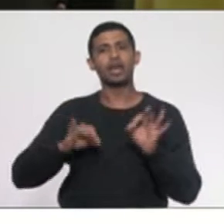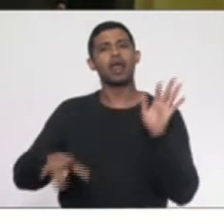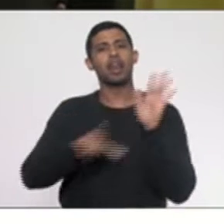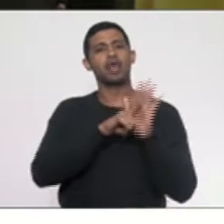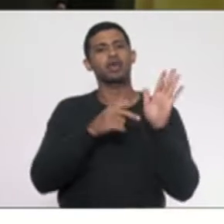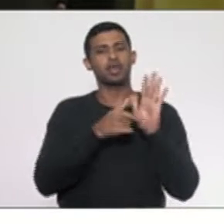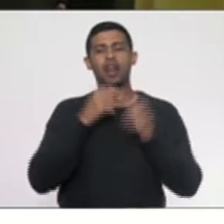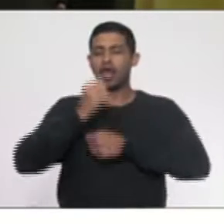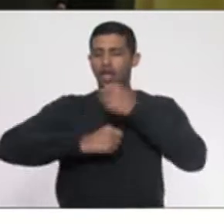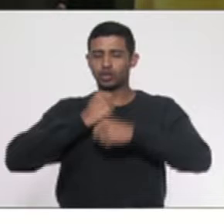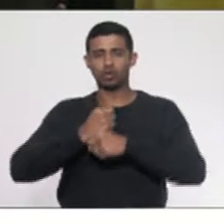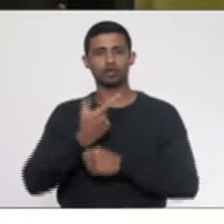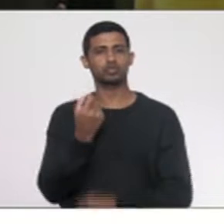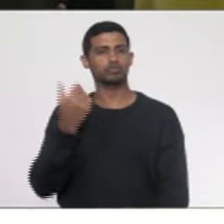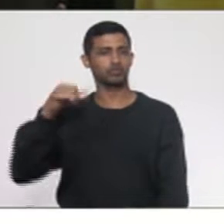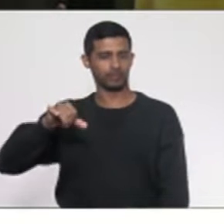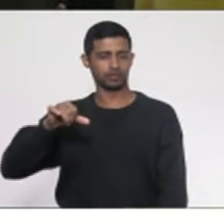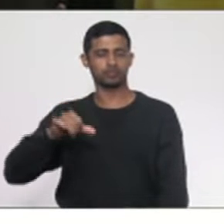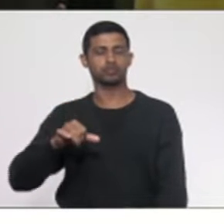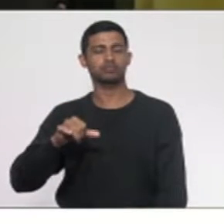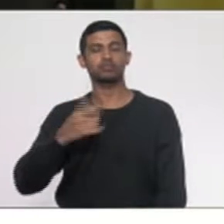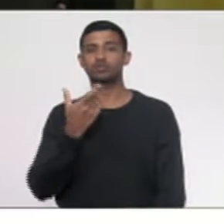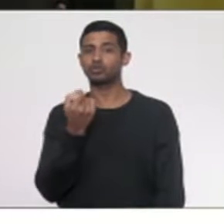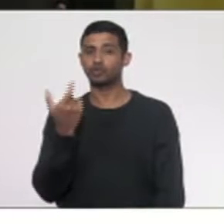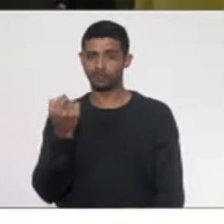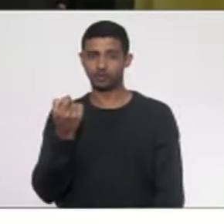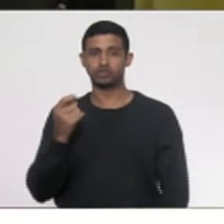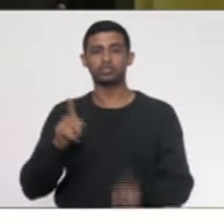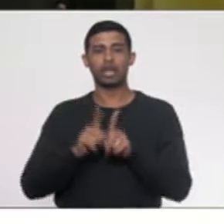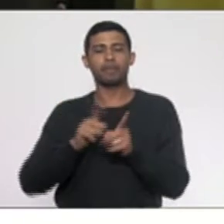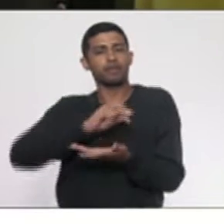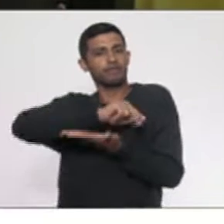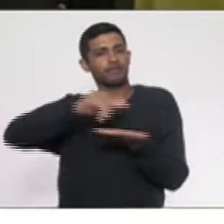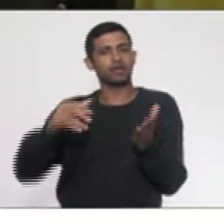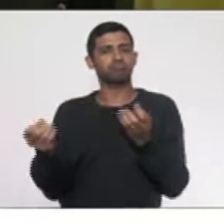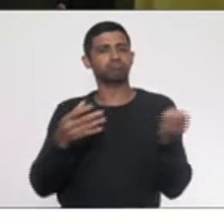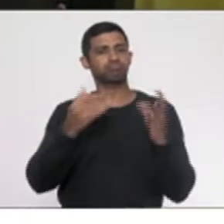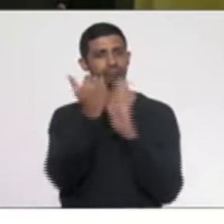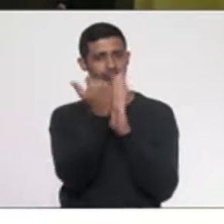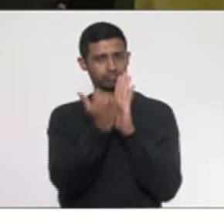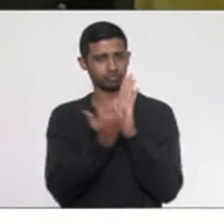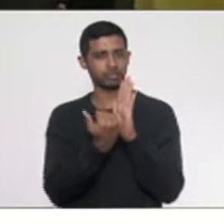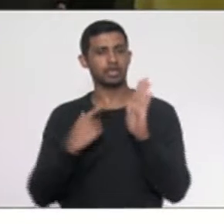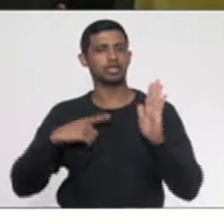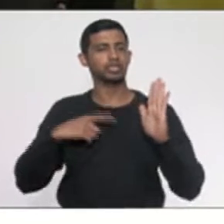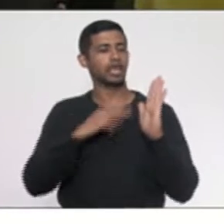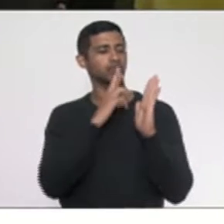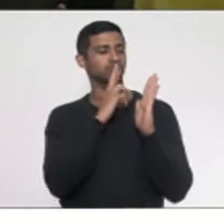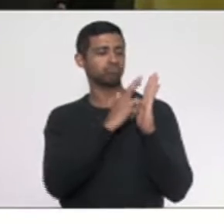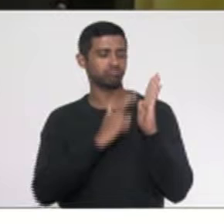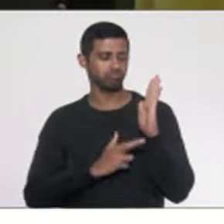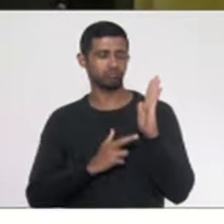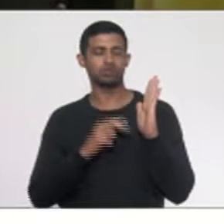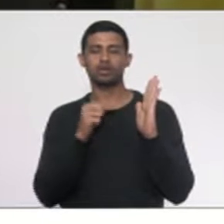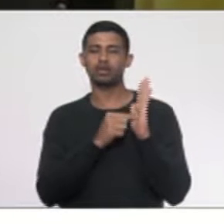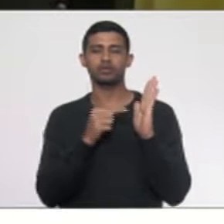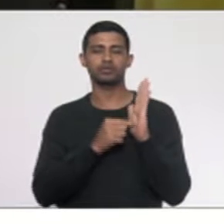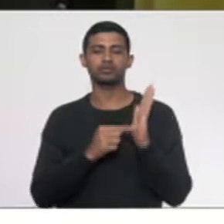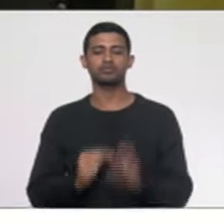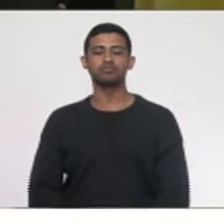de 2020 e da outras providências. O relatório foi